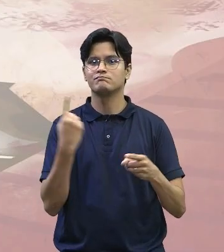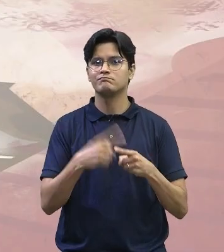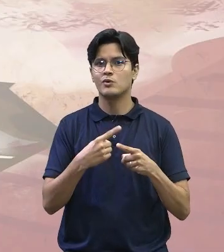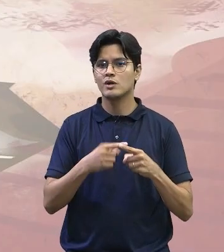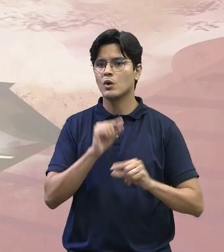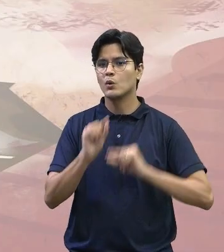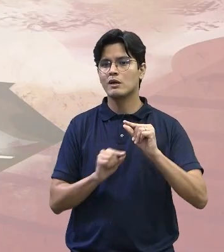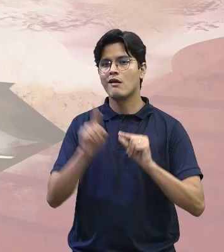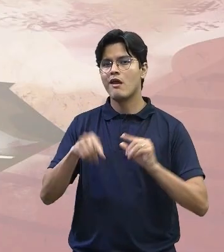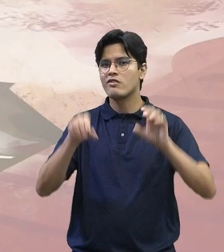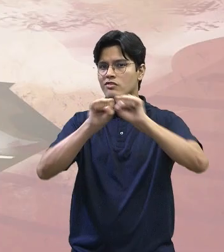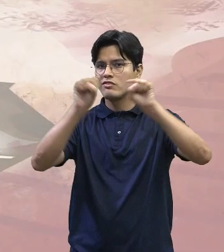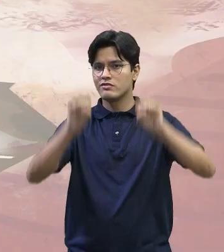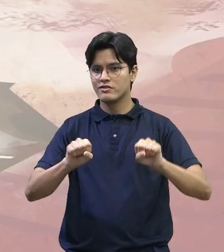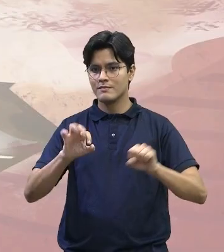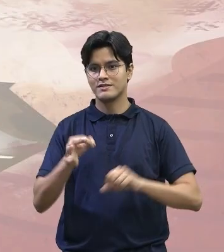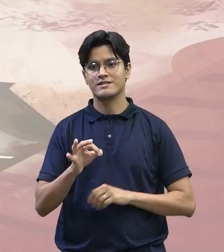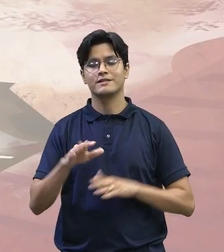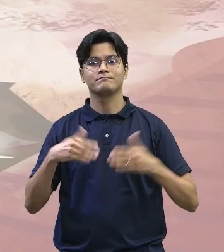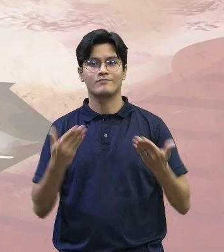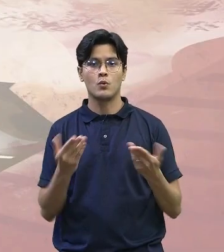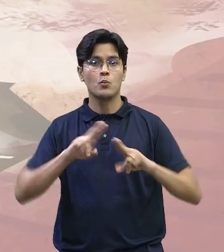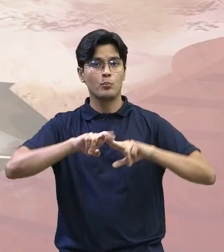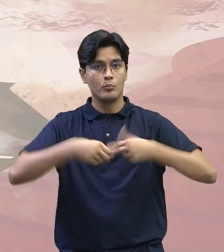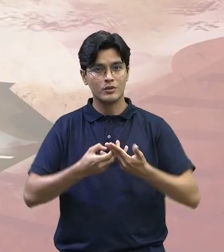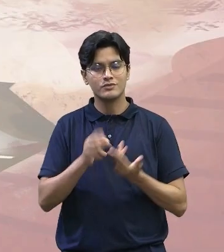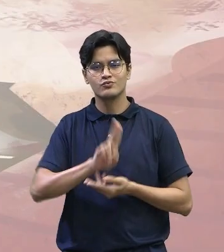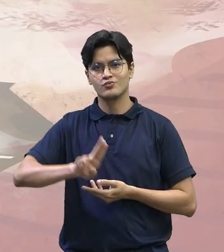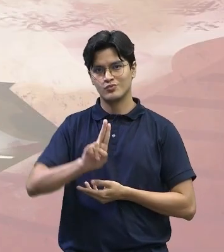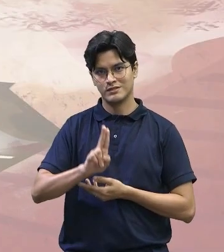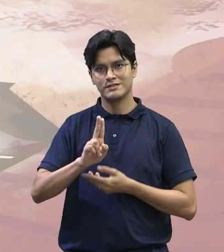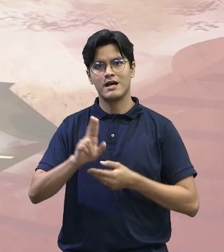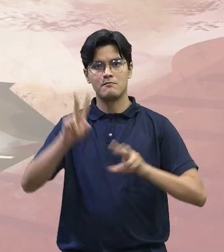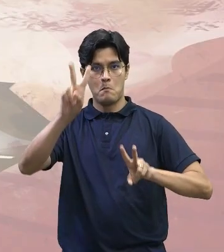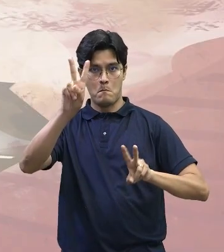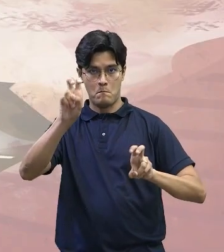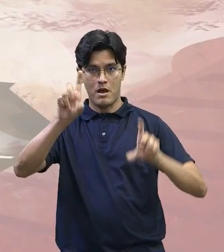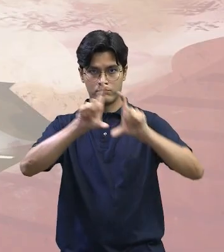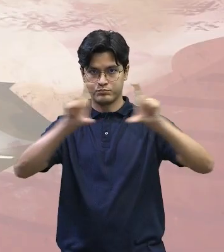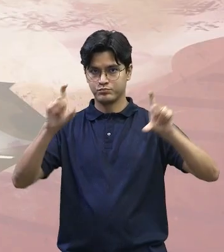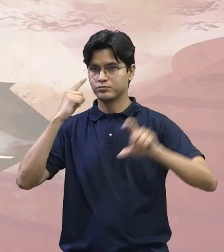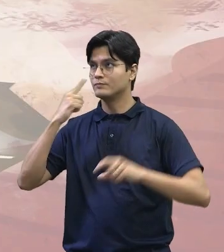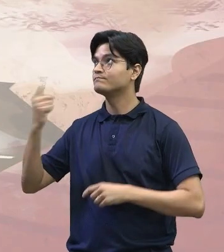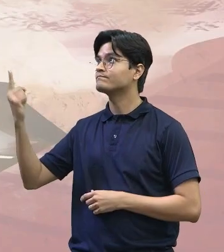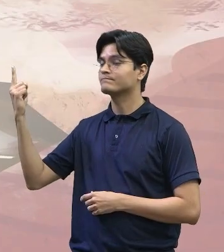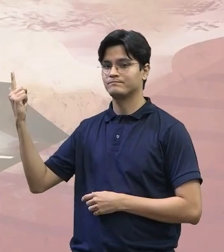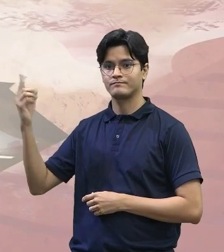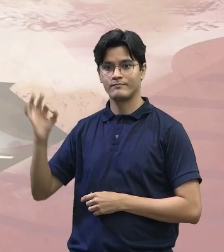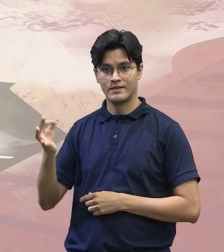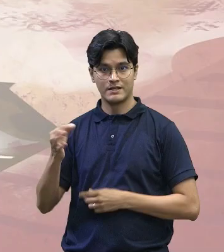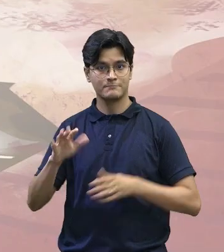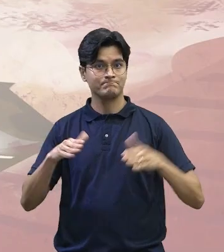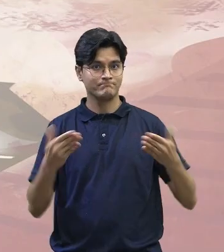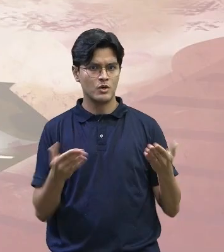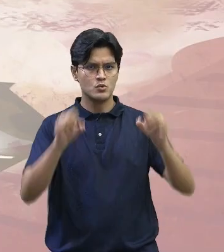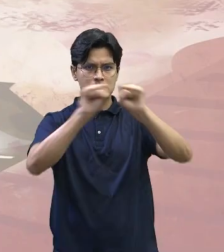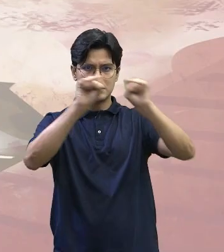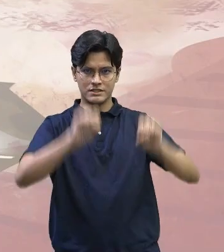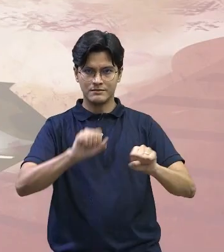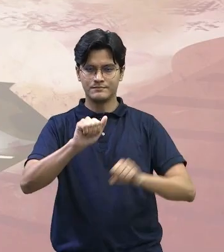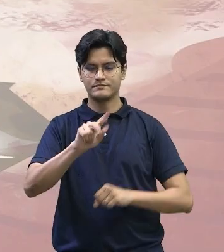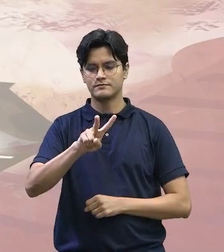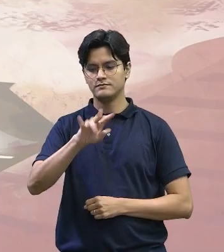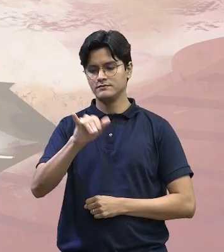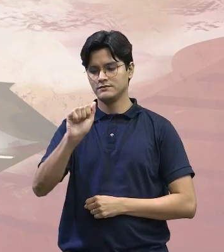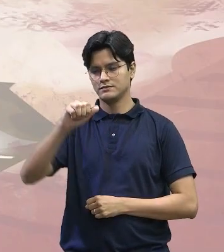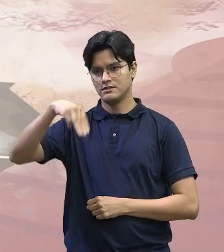esses detalhes, tá, gente? Entre essa questão da borracha como matéria-prima, entre a questão do sistema de aviamento e todo o